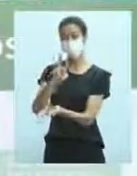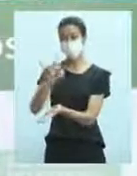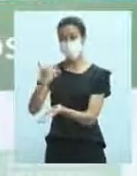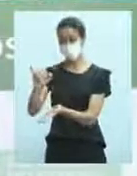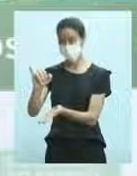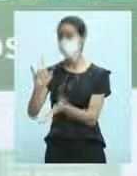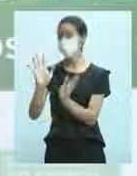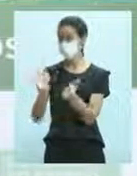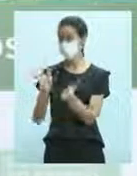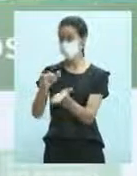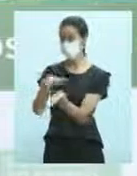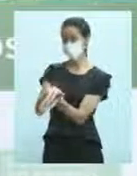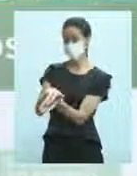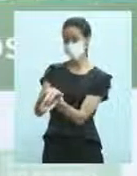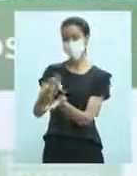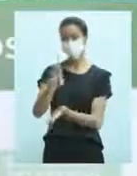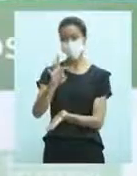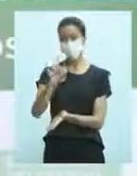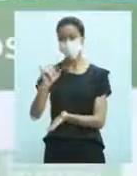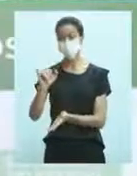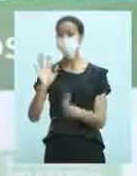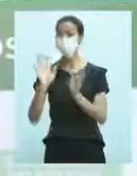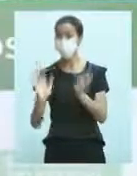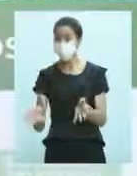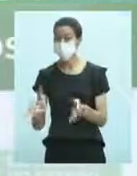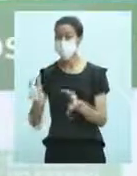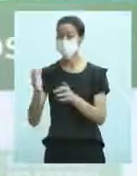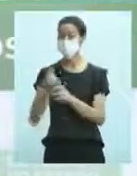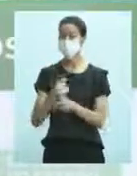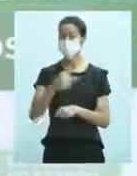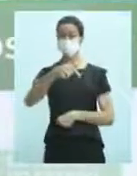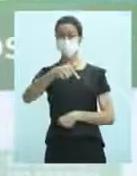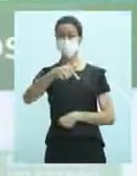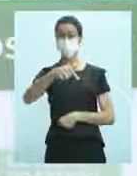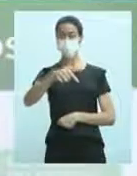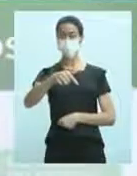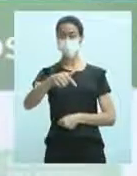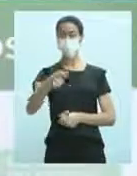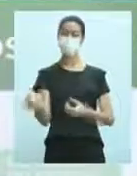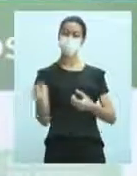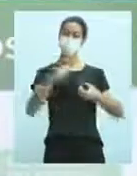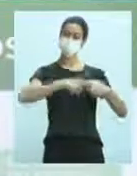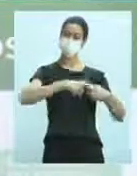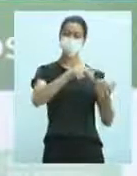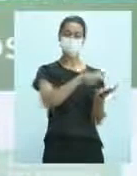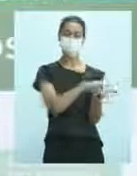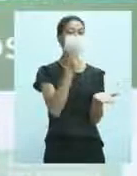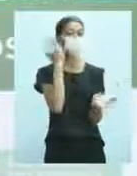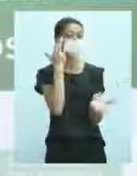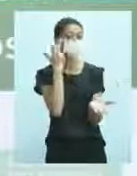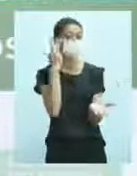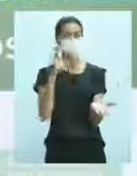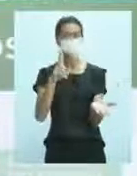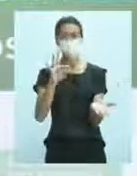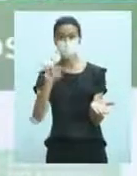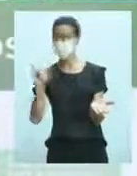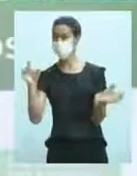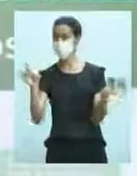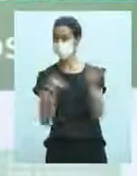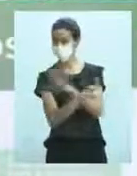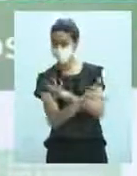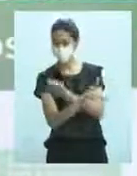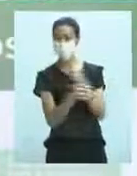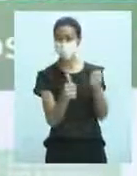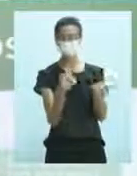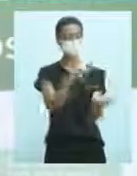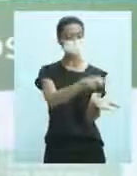ou seja já sair de uti sem motivo a enorme ainda permanece uti